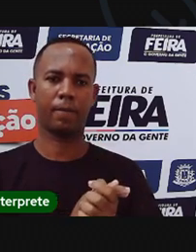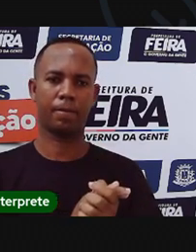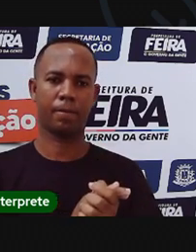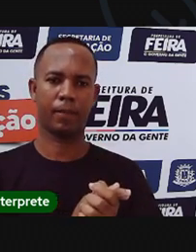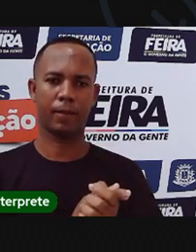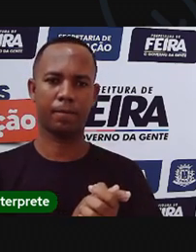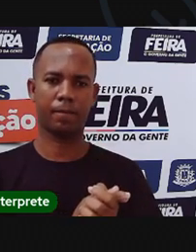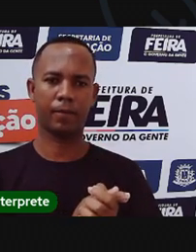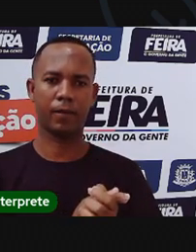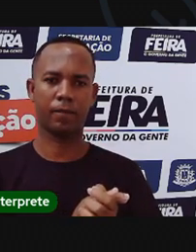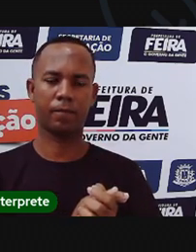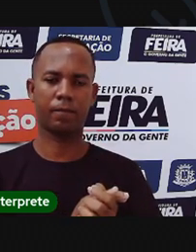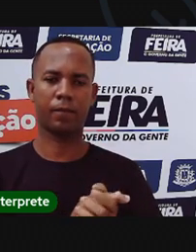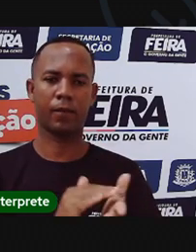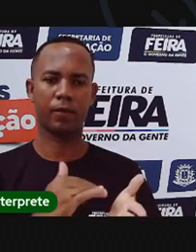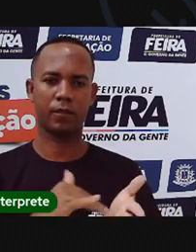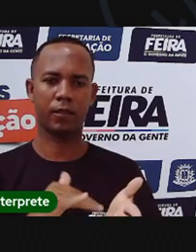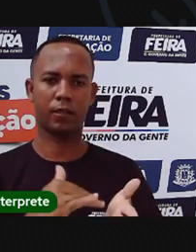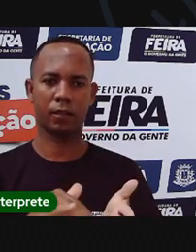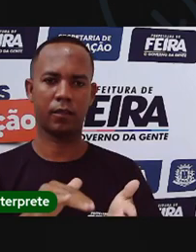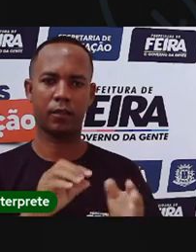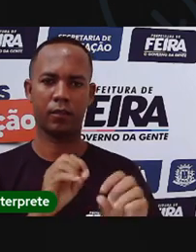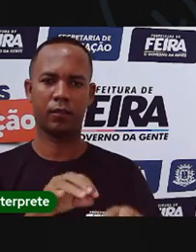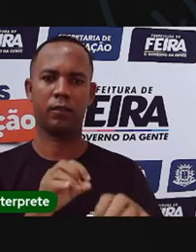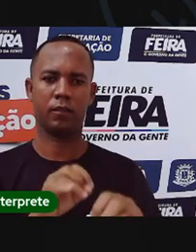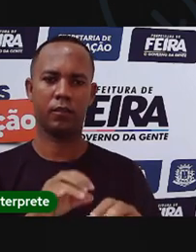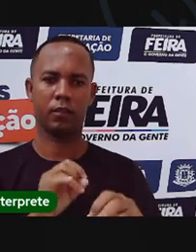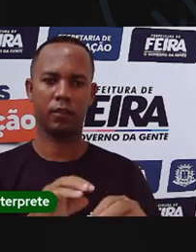A Secretaria de Educação enviou para as